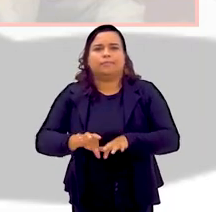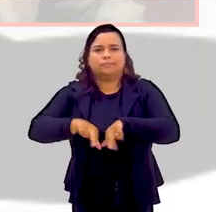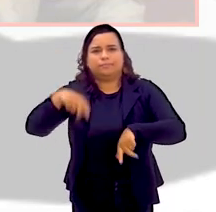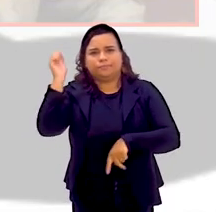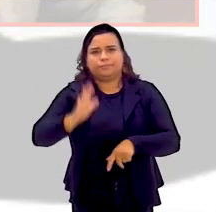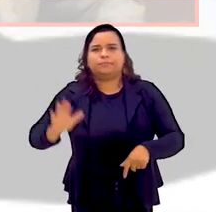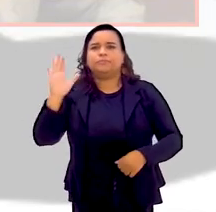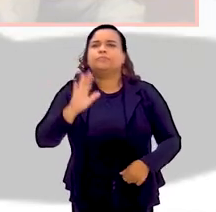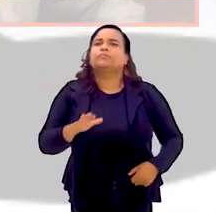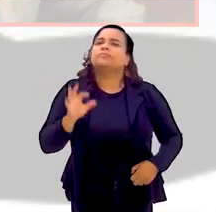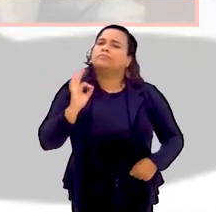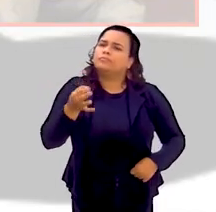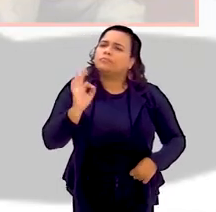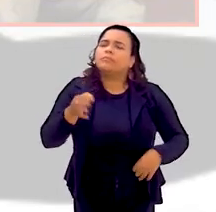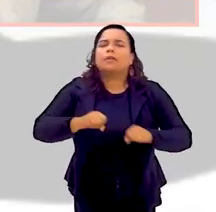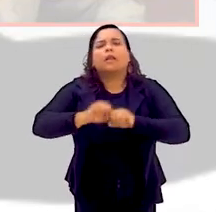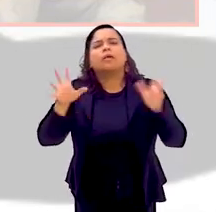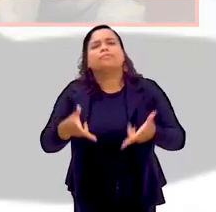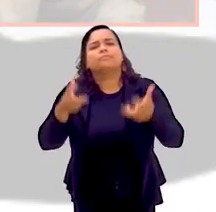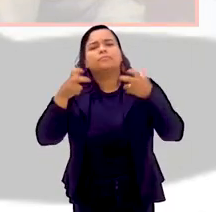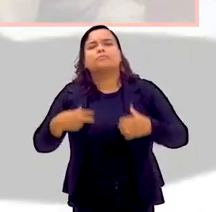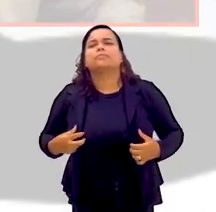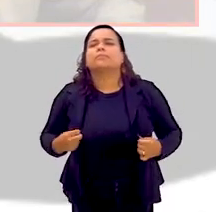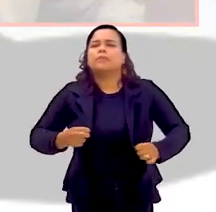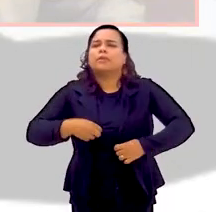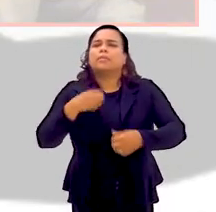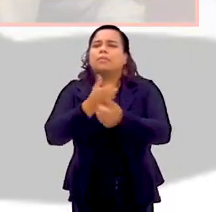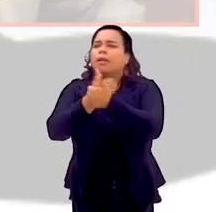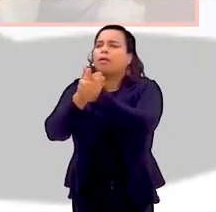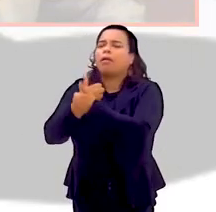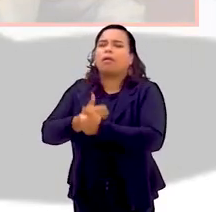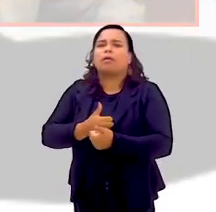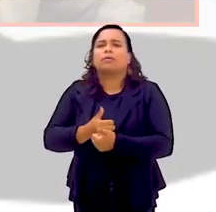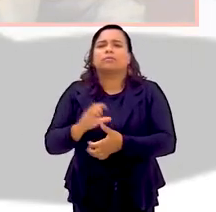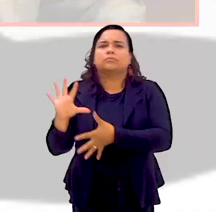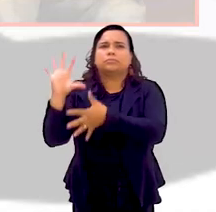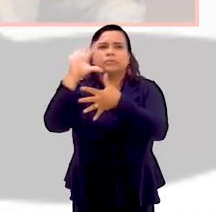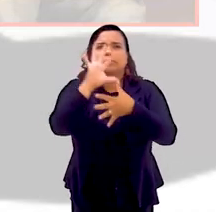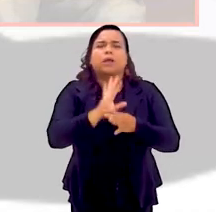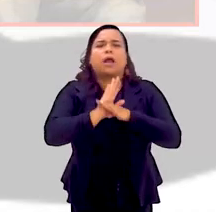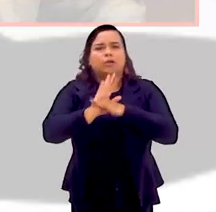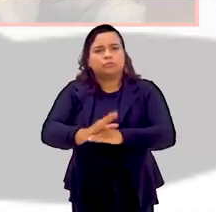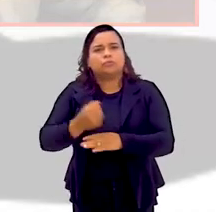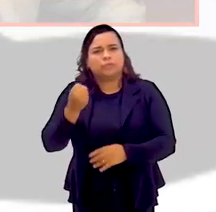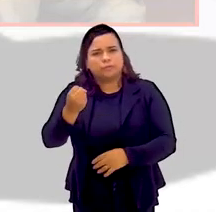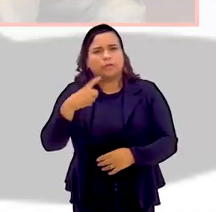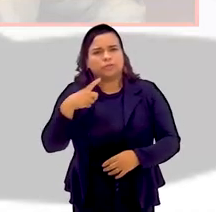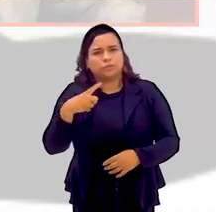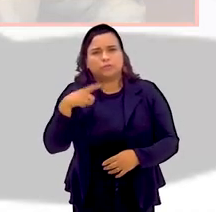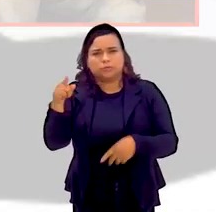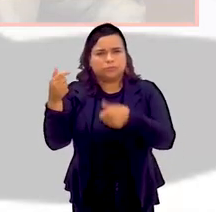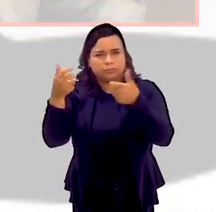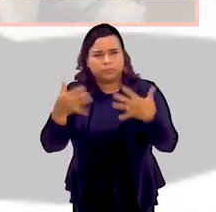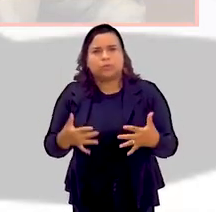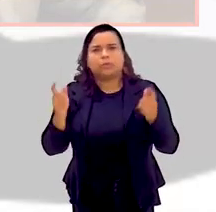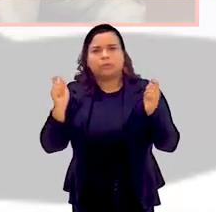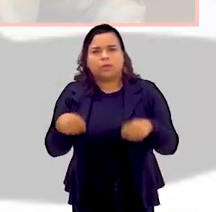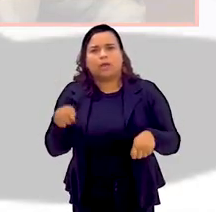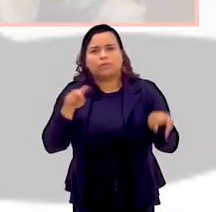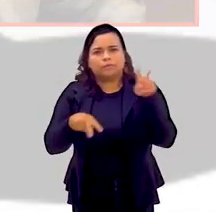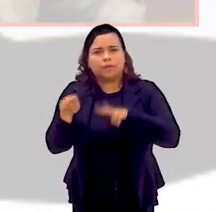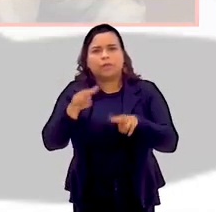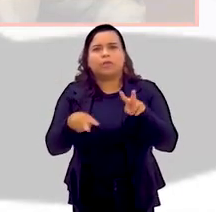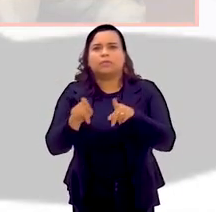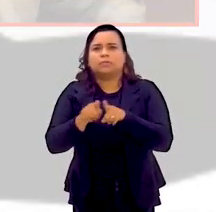desenvolvimento nacional. Ficou claro, Alexandre, que a proximidade geográfica ajuda em muito, pelo que você disse, que você pode se